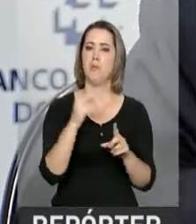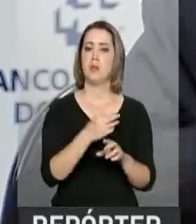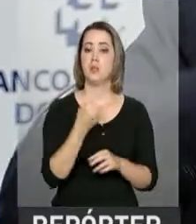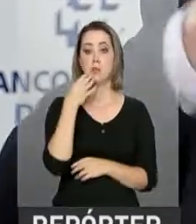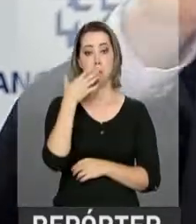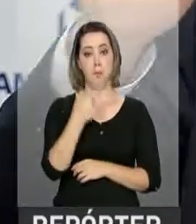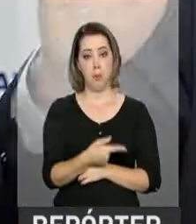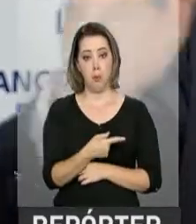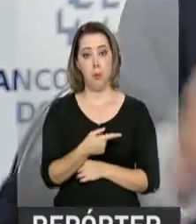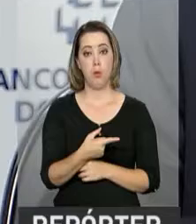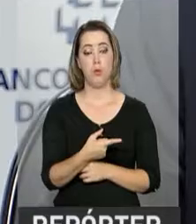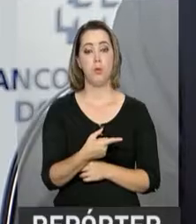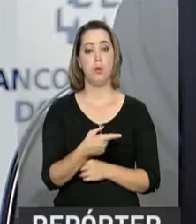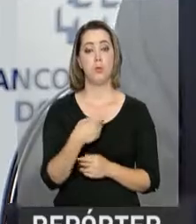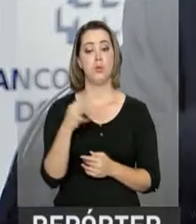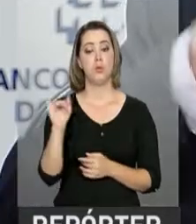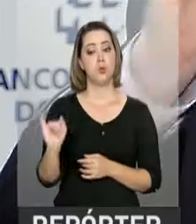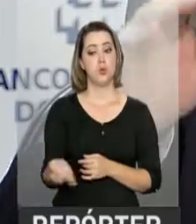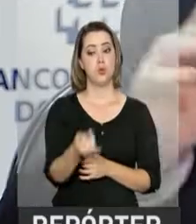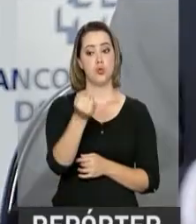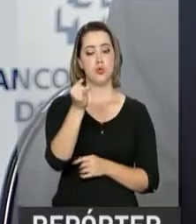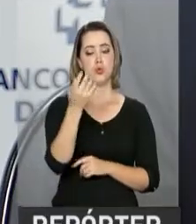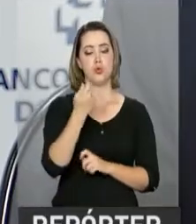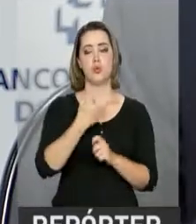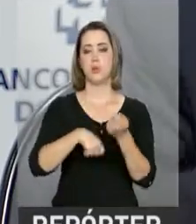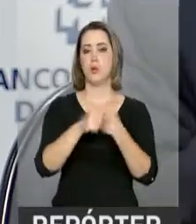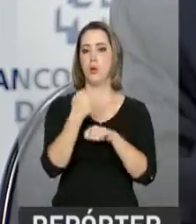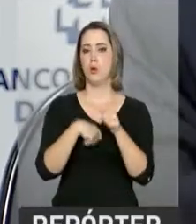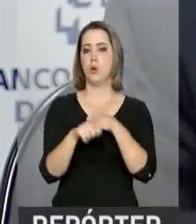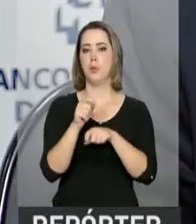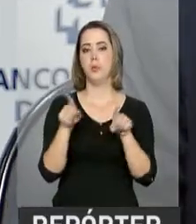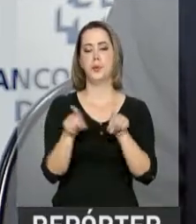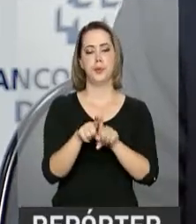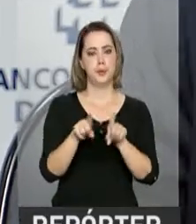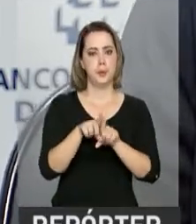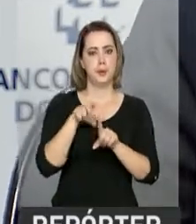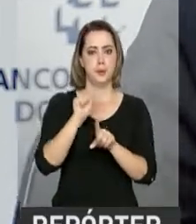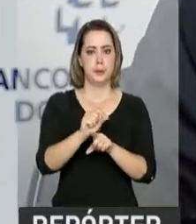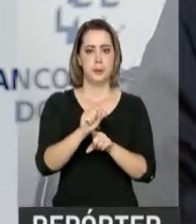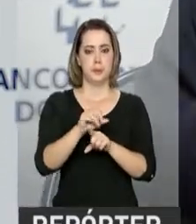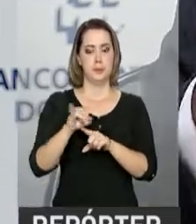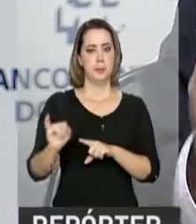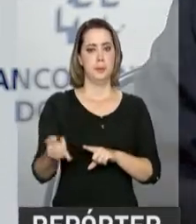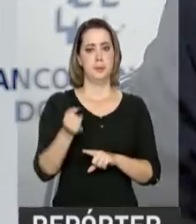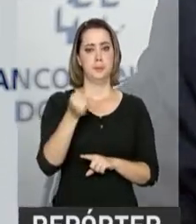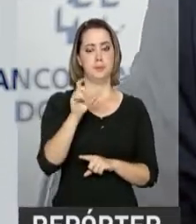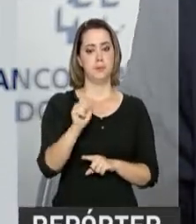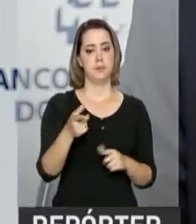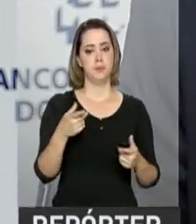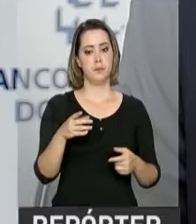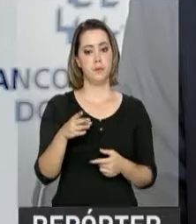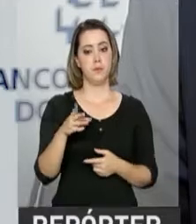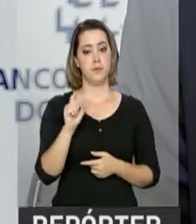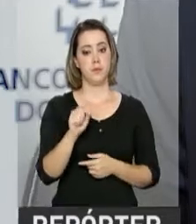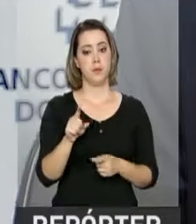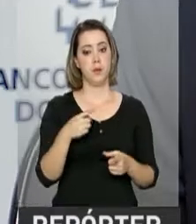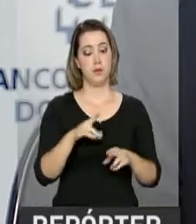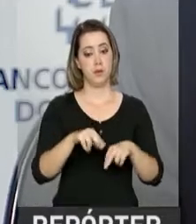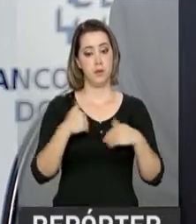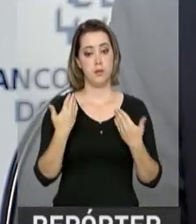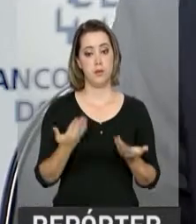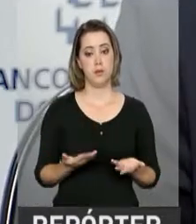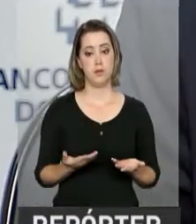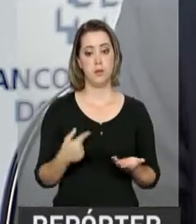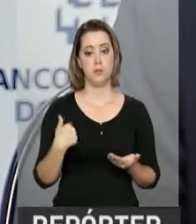a estrutura de juros da economia sob risco da economia inclusive sobre os reais da vnn beijo e portanto